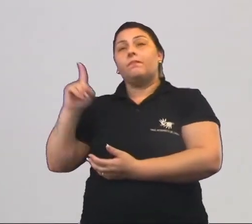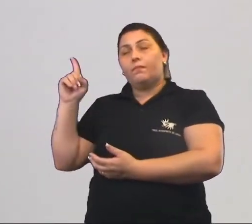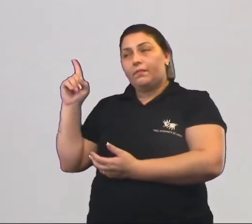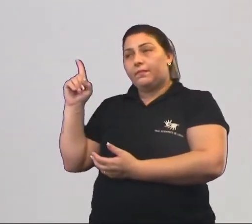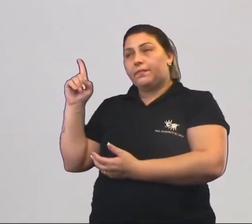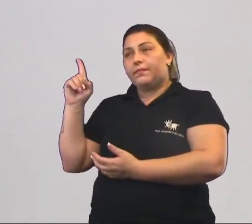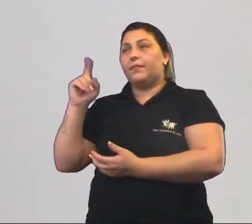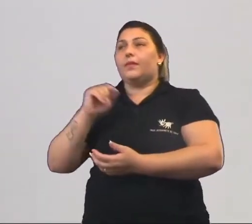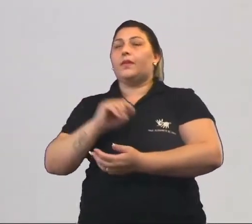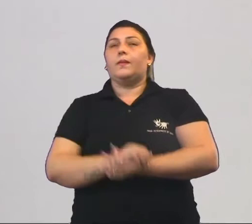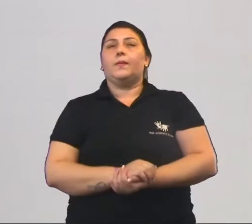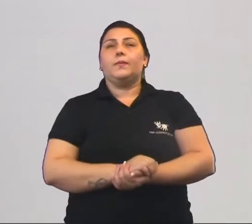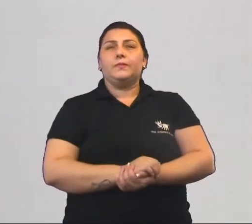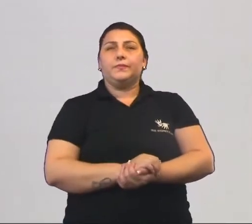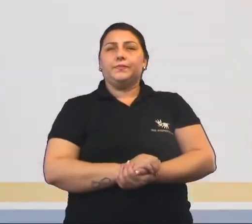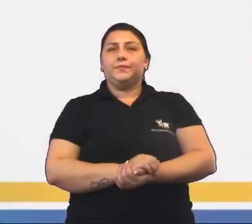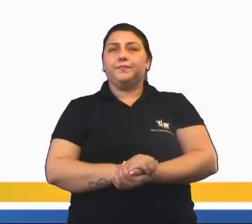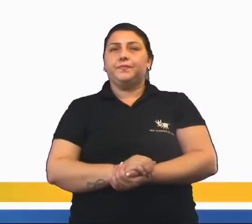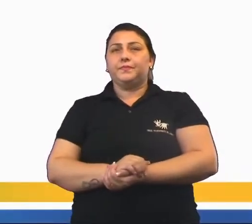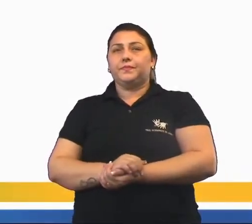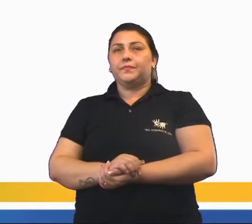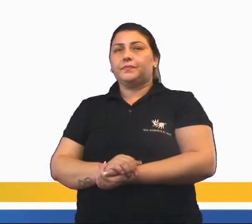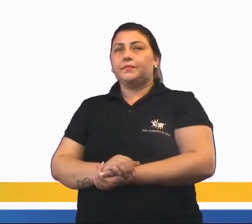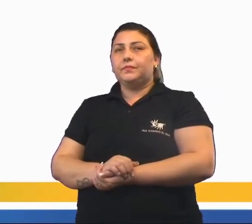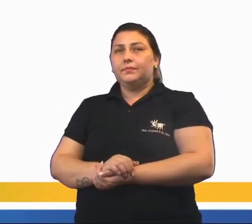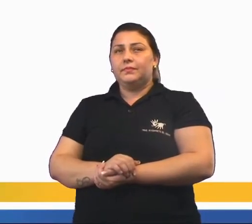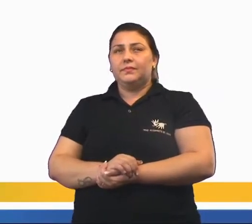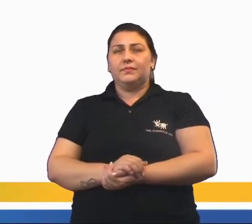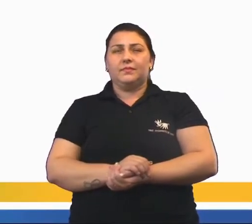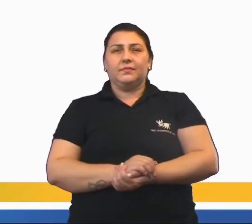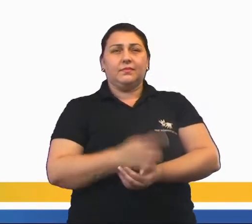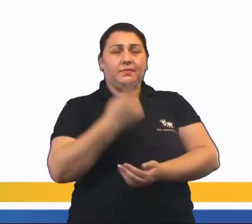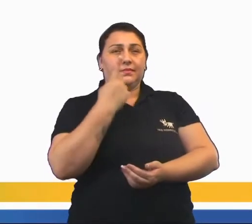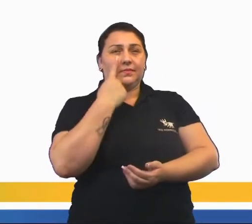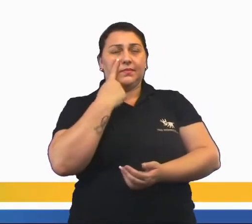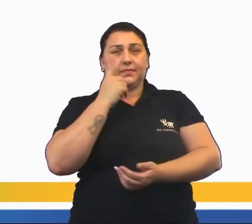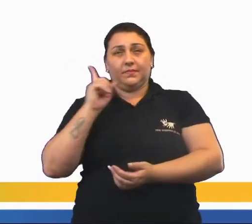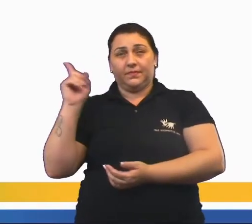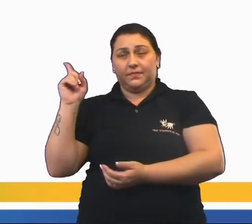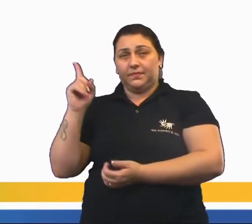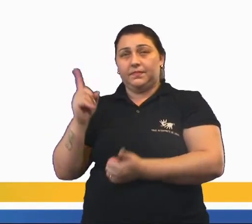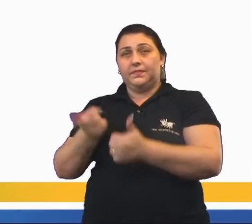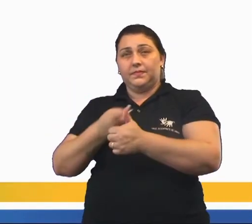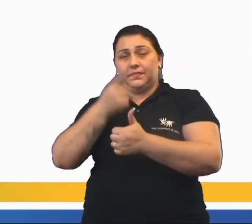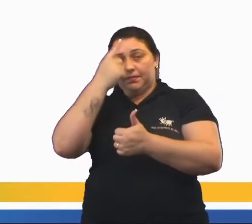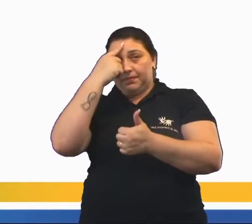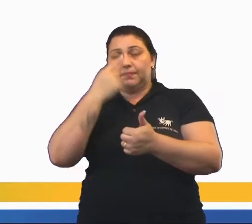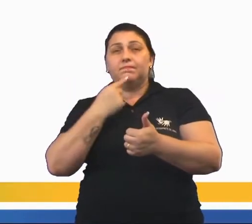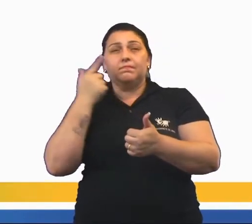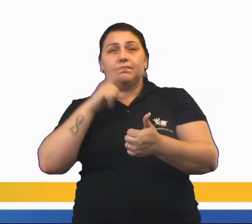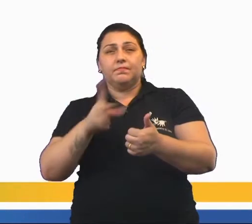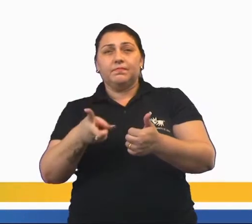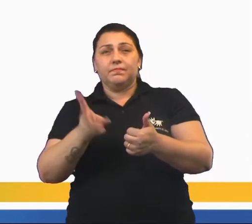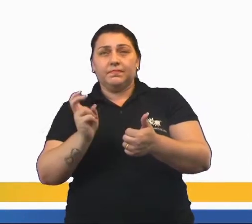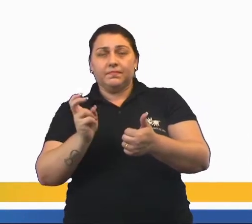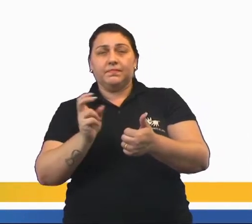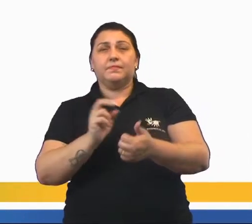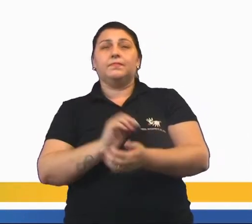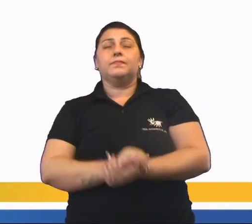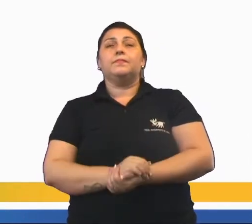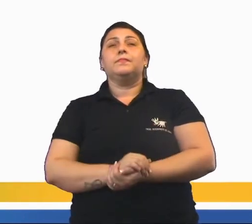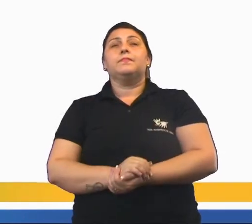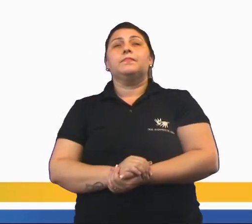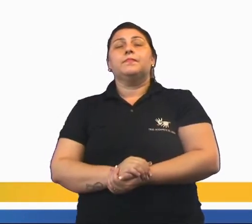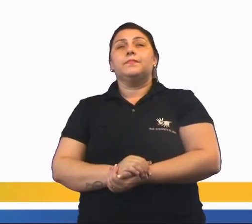de solo, o solo argiloso. Tudo bem? Olha só, nós temos aqui a primeira imagem. Você consegue perceber, que